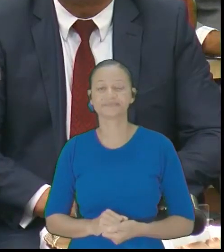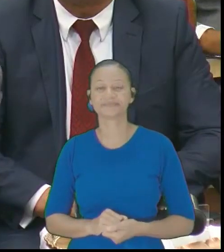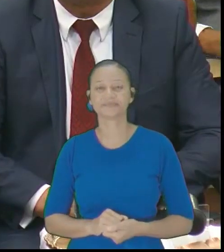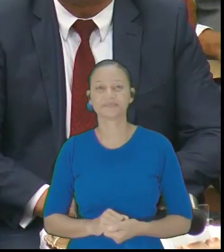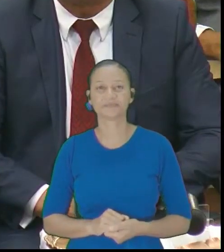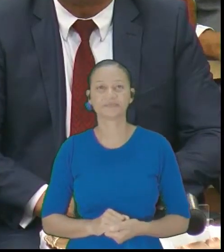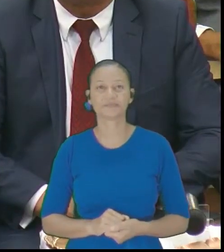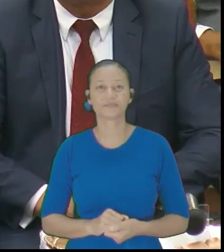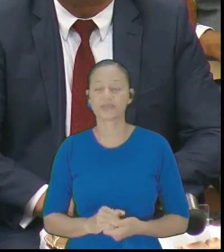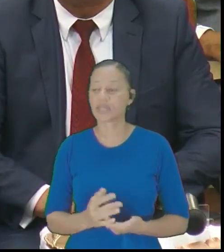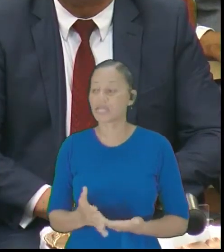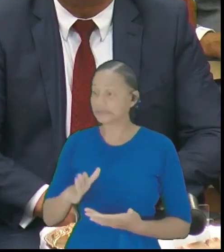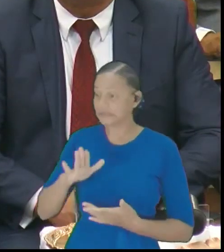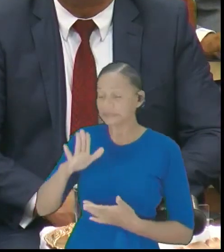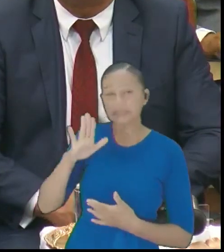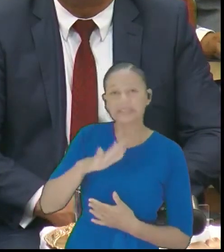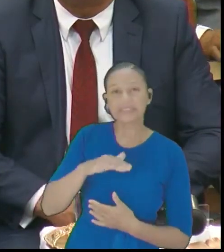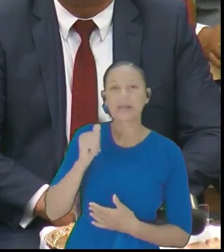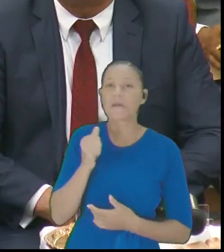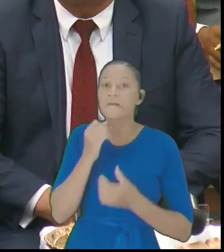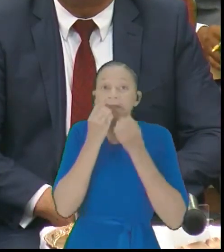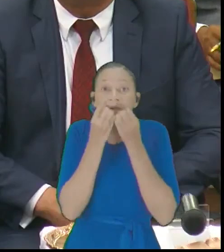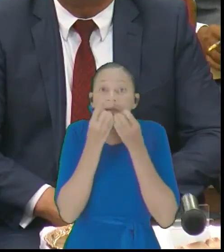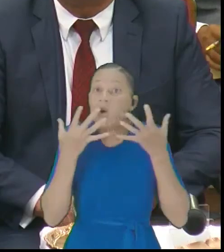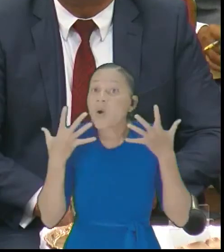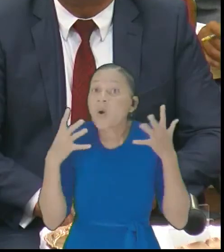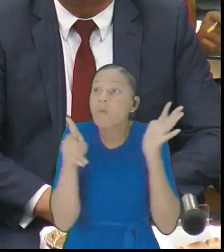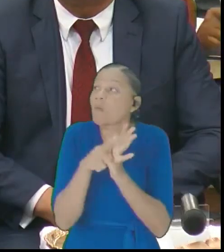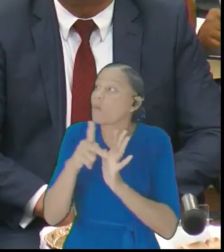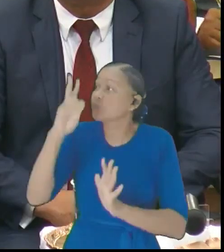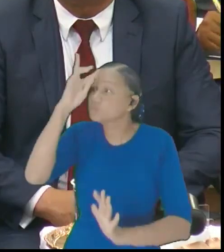Ele era chamado bendito do Senhor.